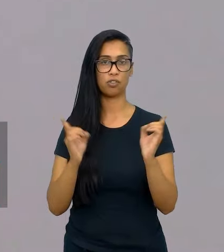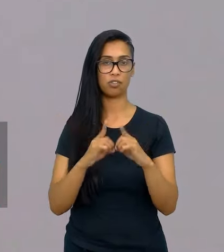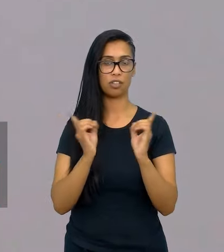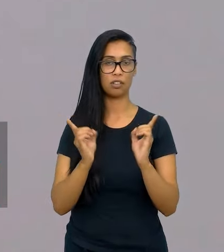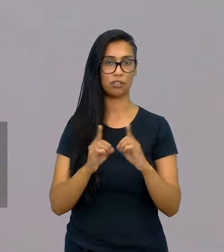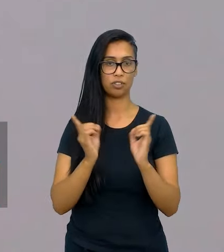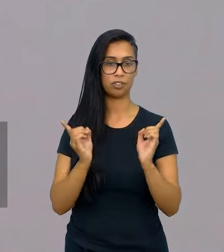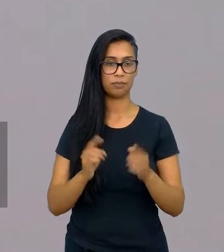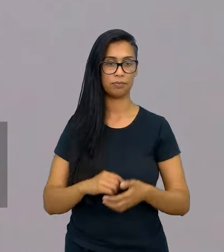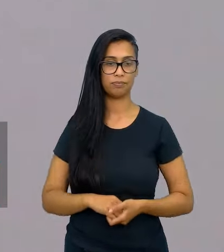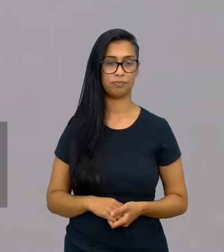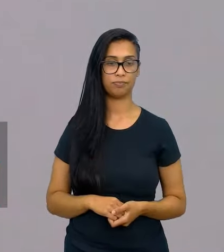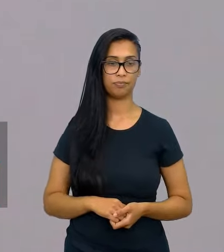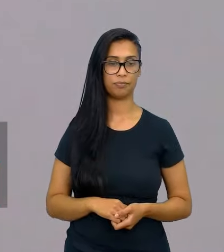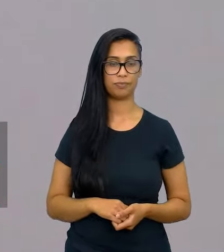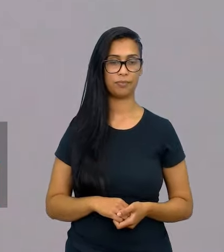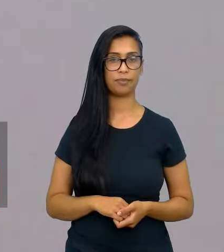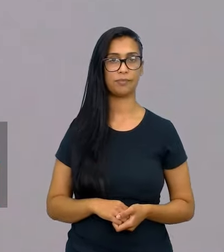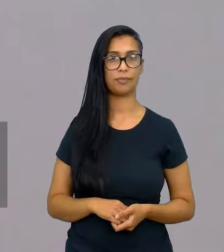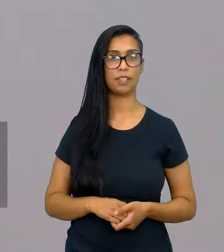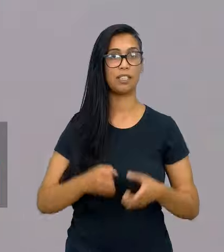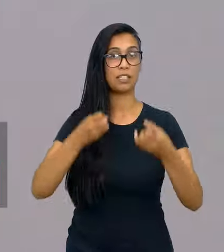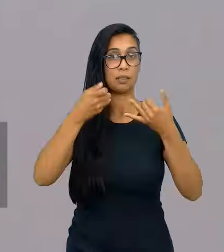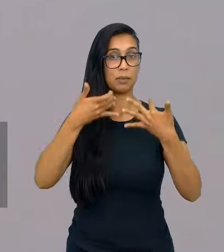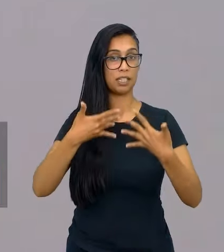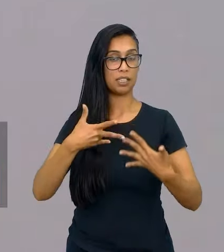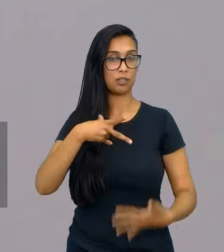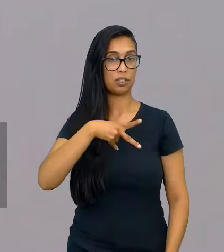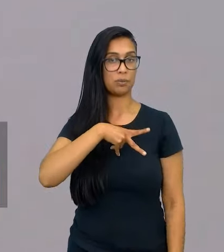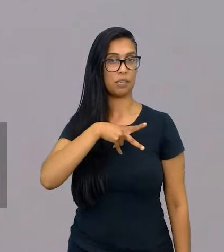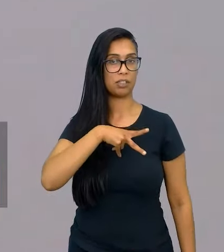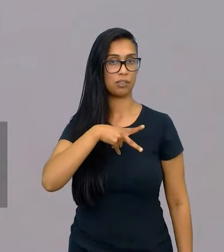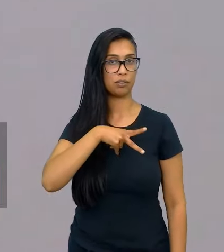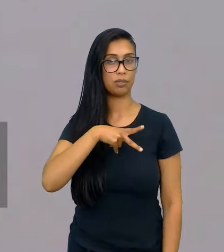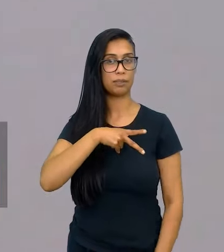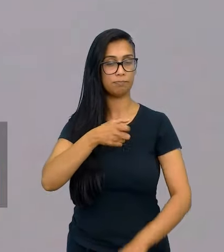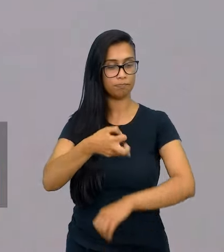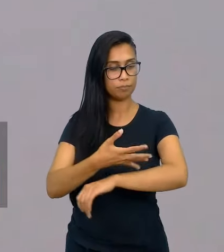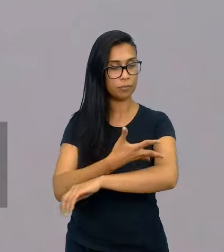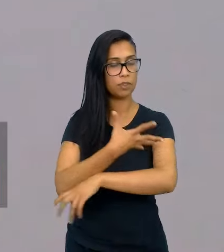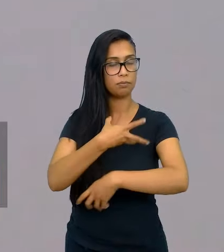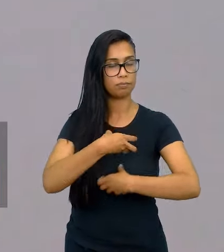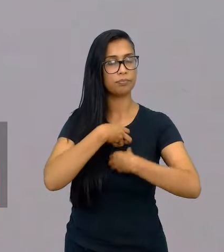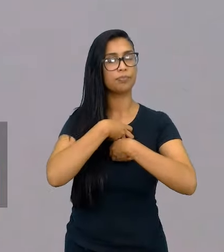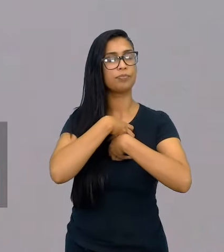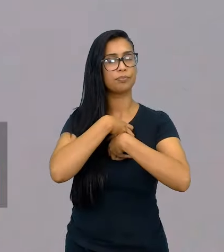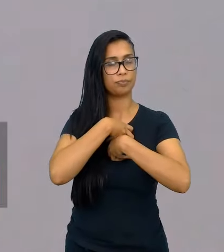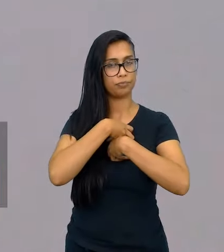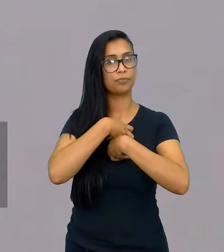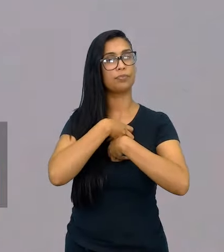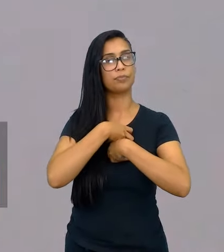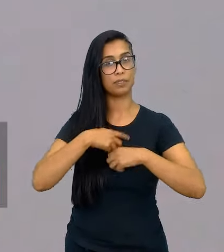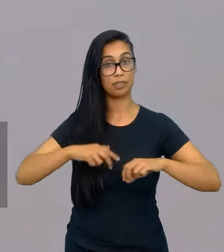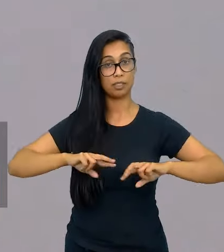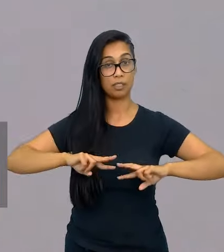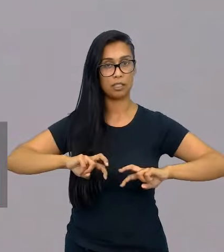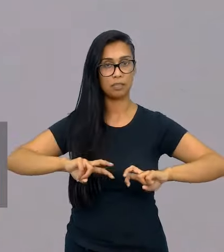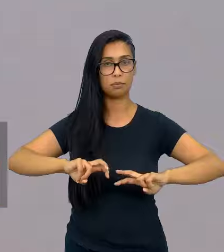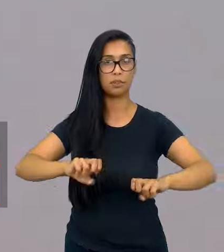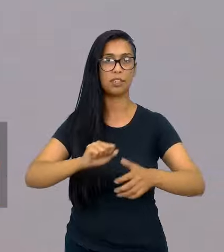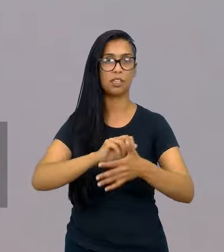se chama Relatos Pessoais, dando voz aos sentimentos. Nós iremos explorar algumas